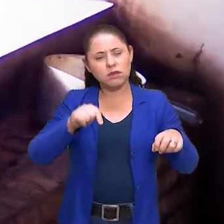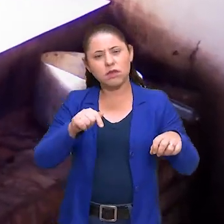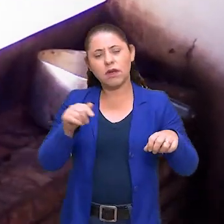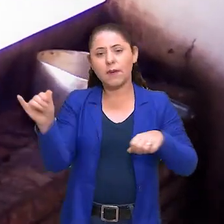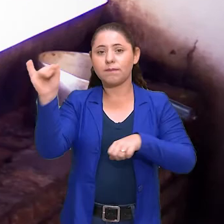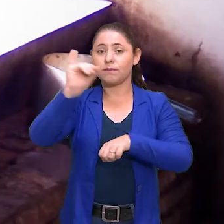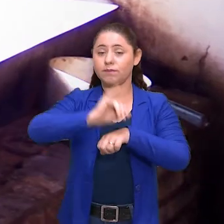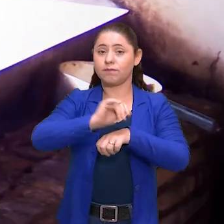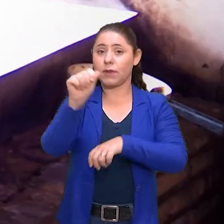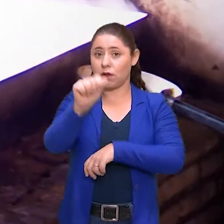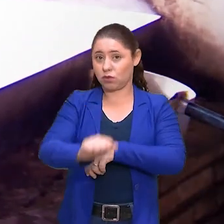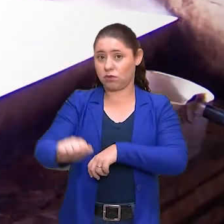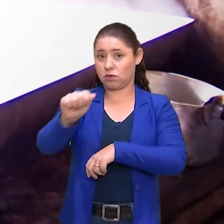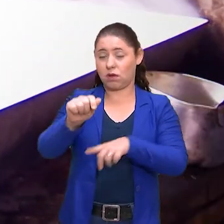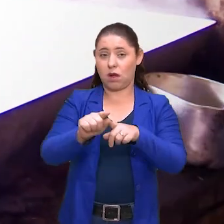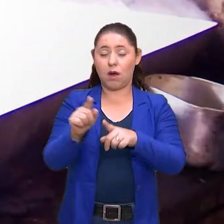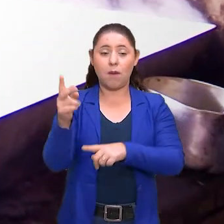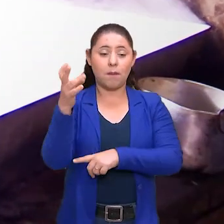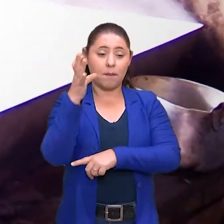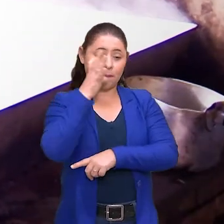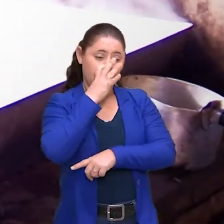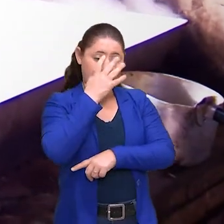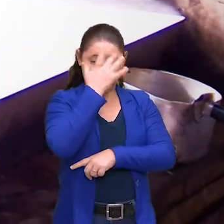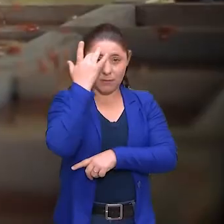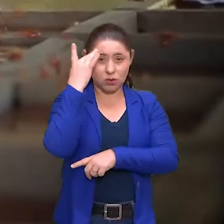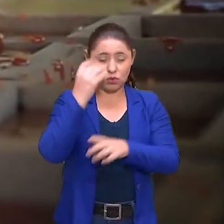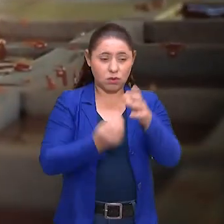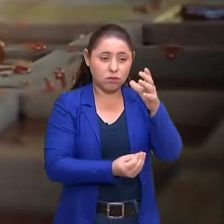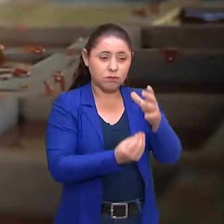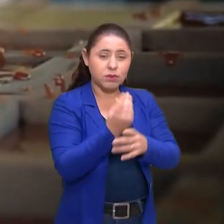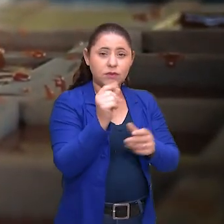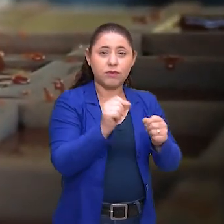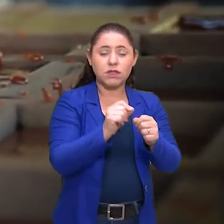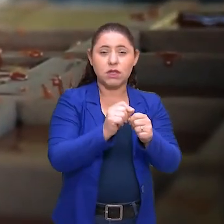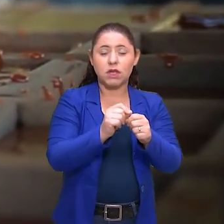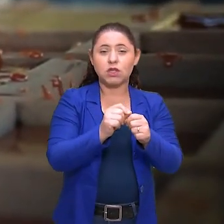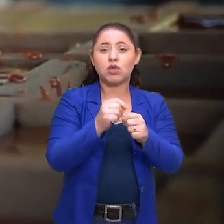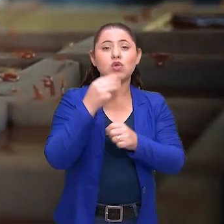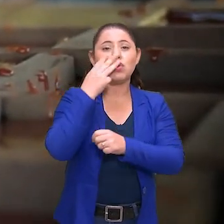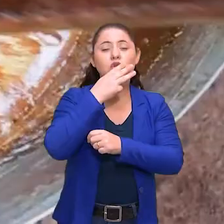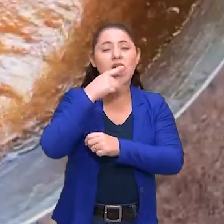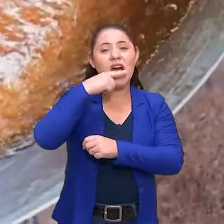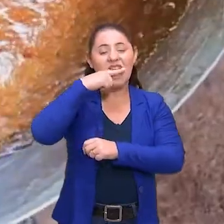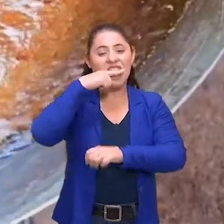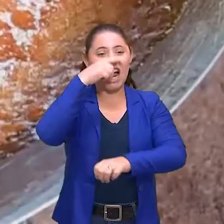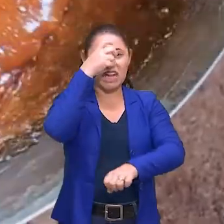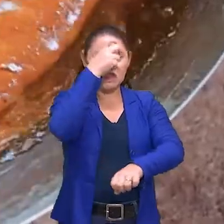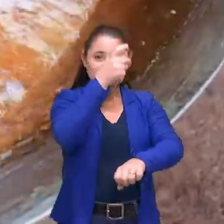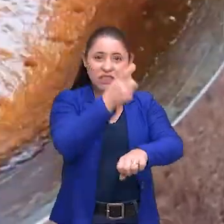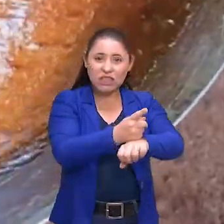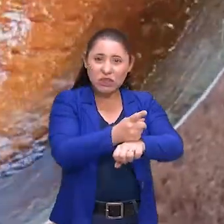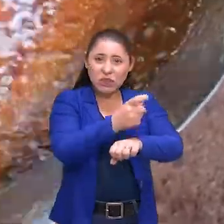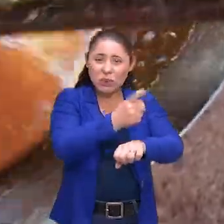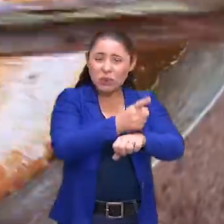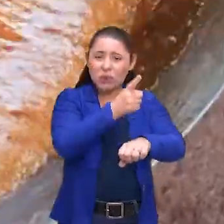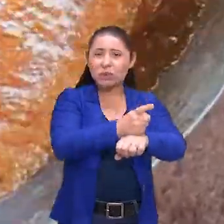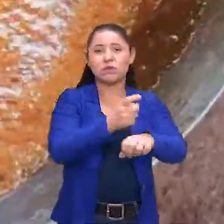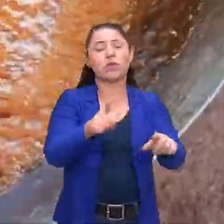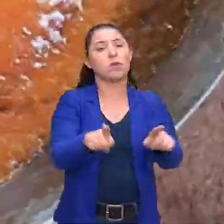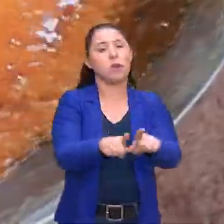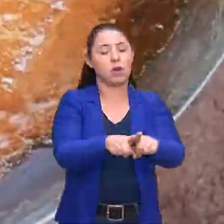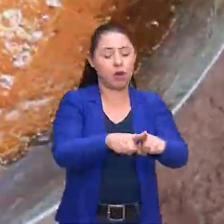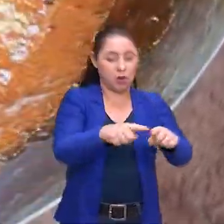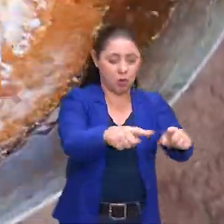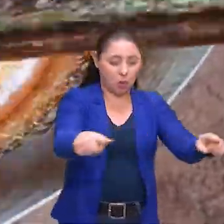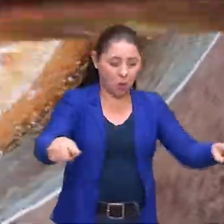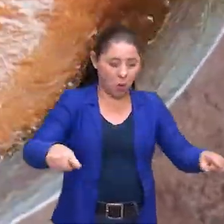vir aqui na sede da associação, presenciar as pessoas produzindo a rapadura, pode provar essa rapadura